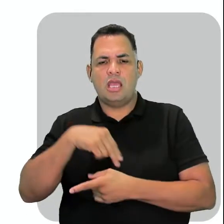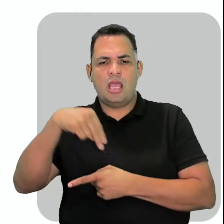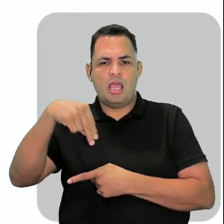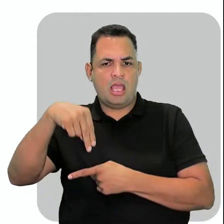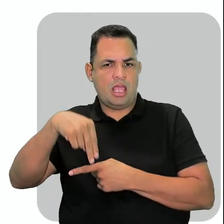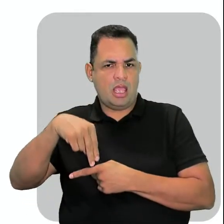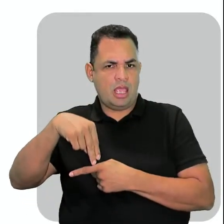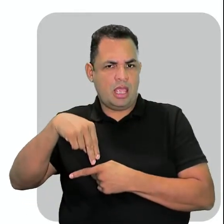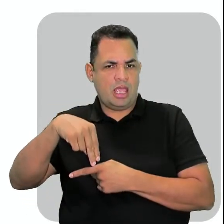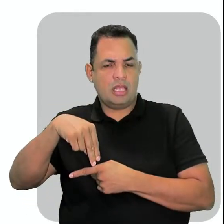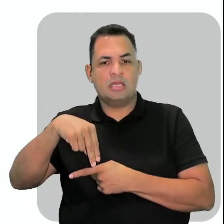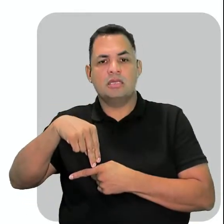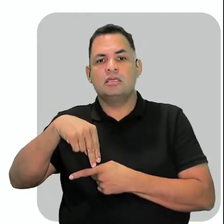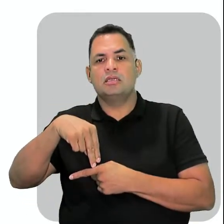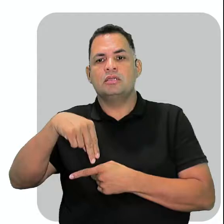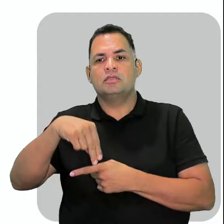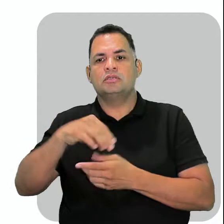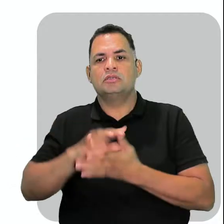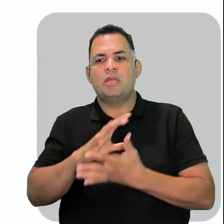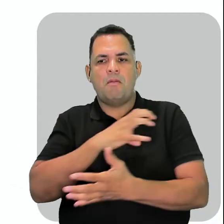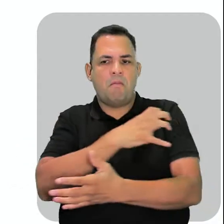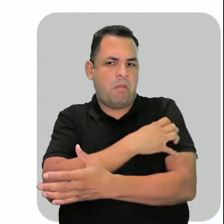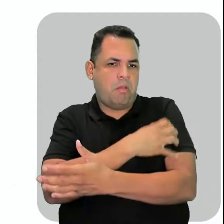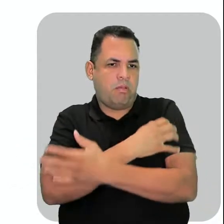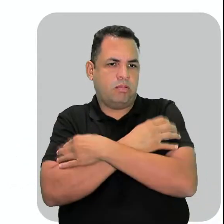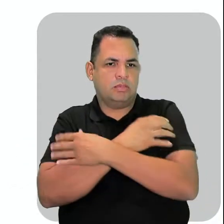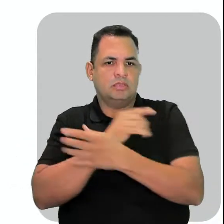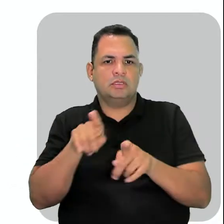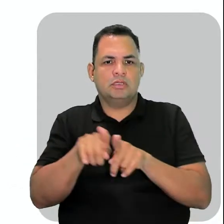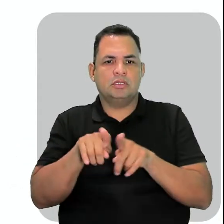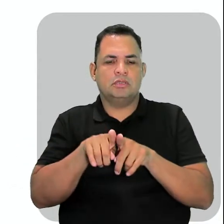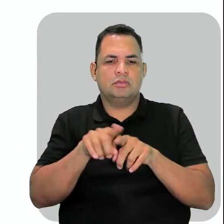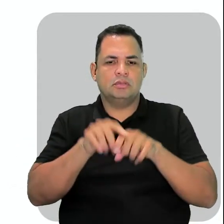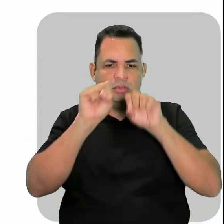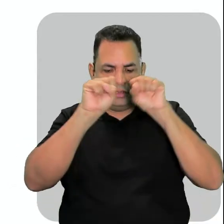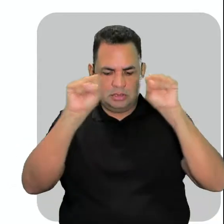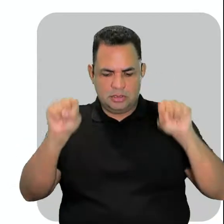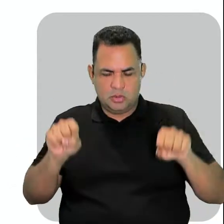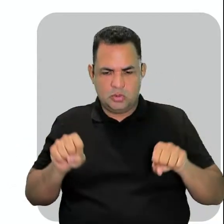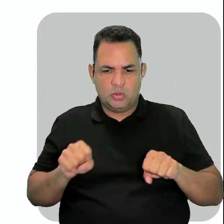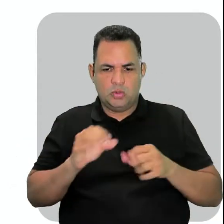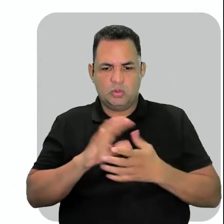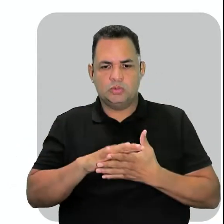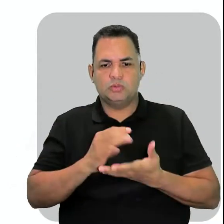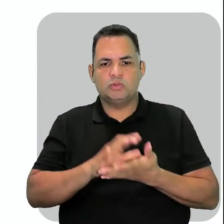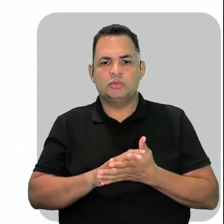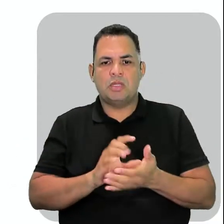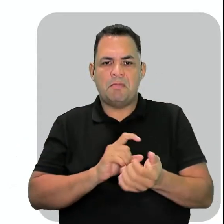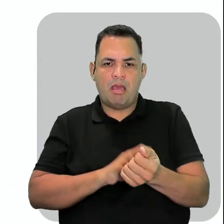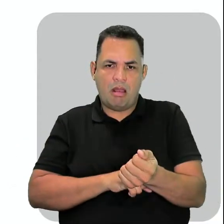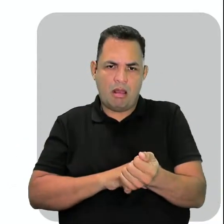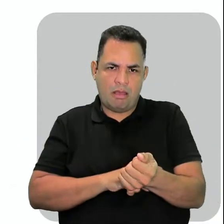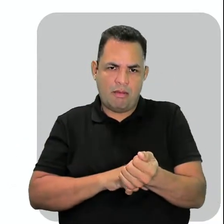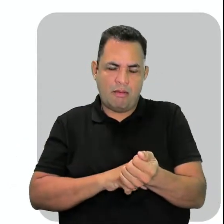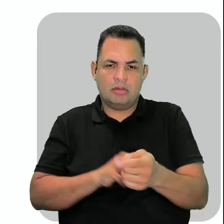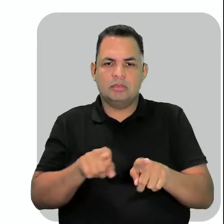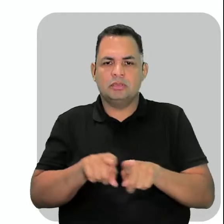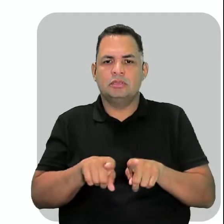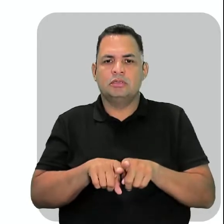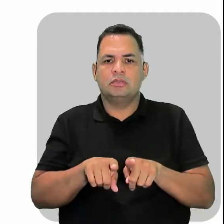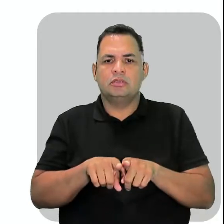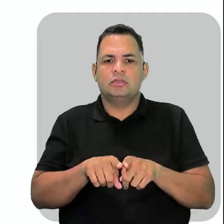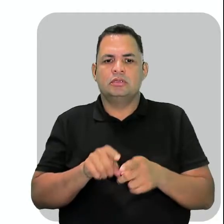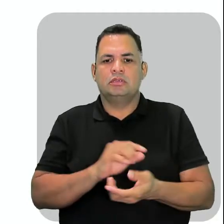nitrogênio para os músculos e atua também no sistema nervoso. Ela vai